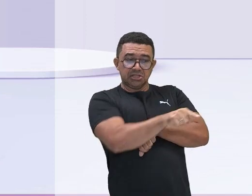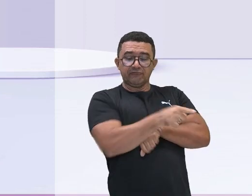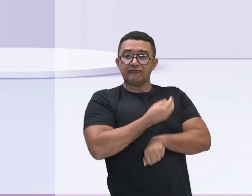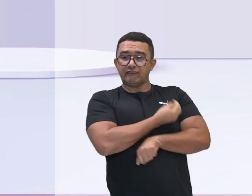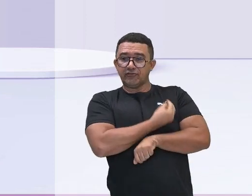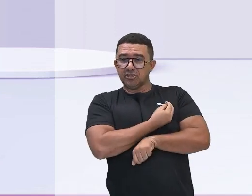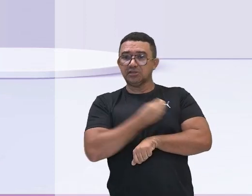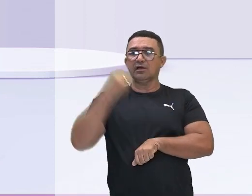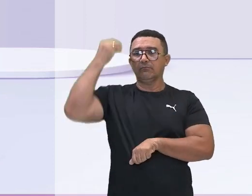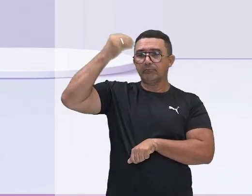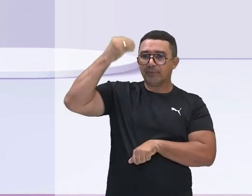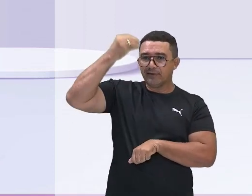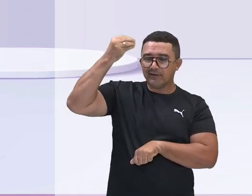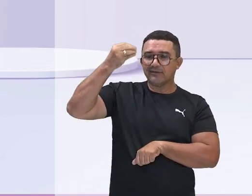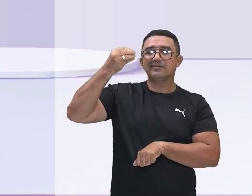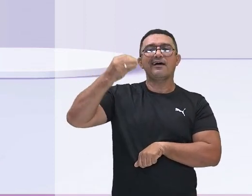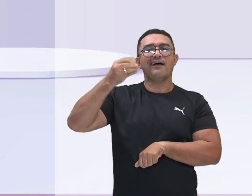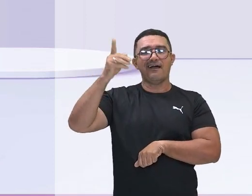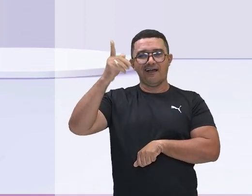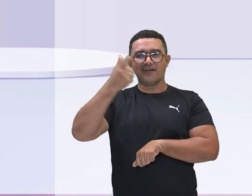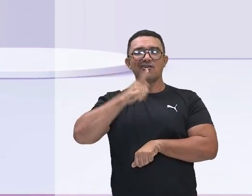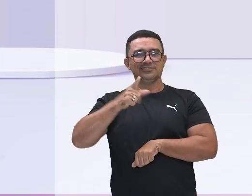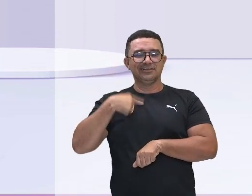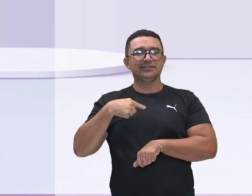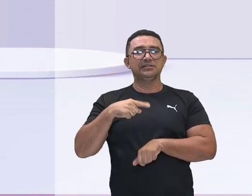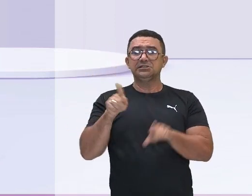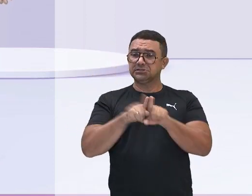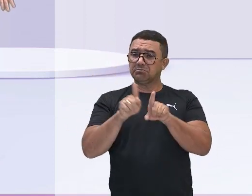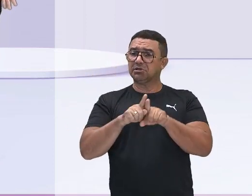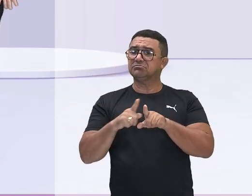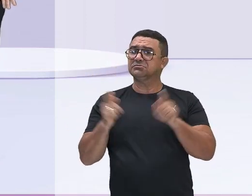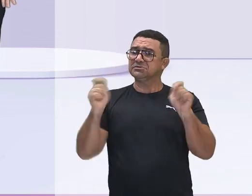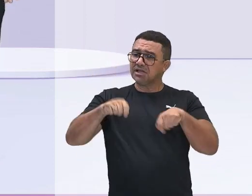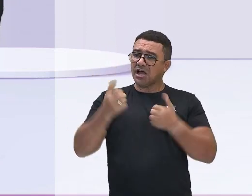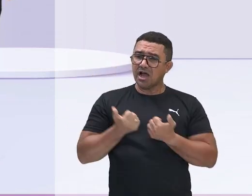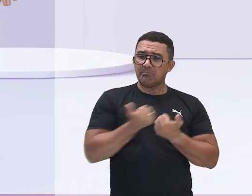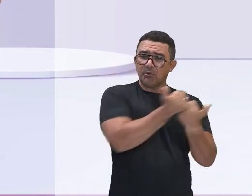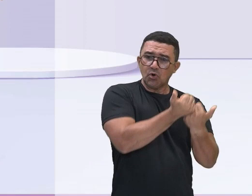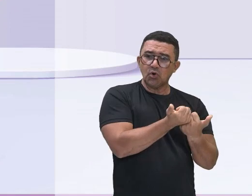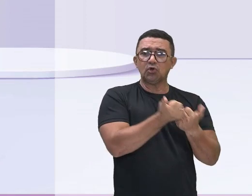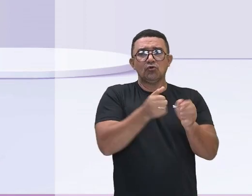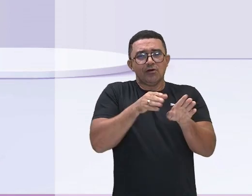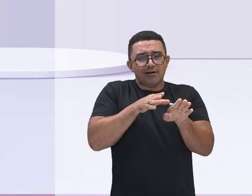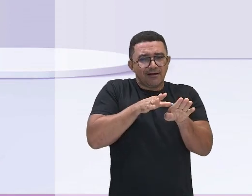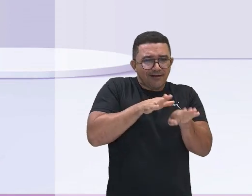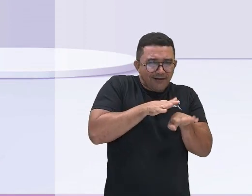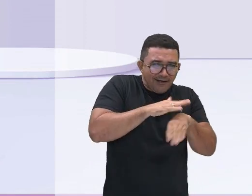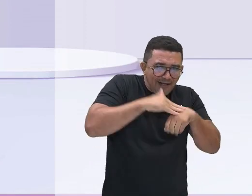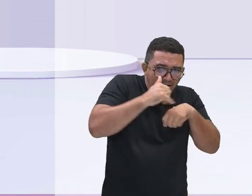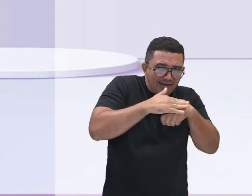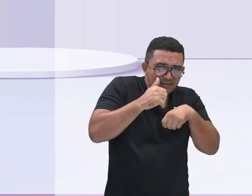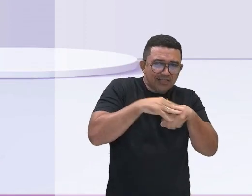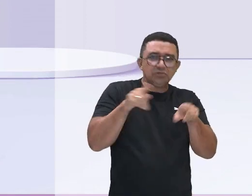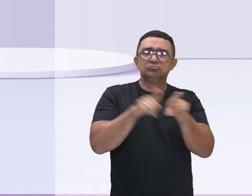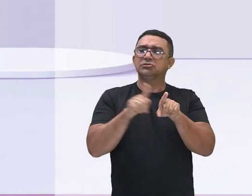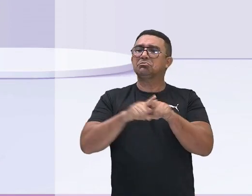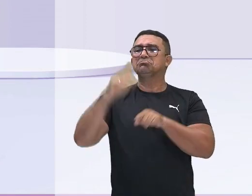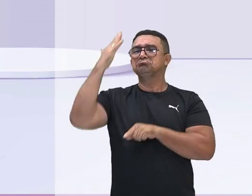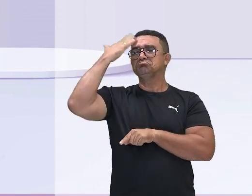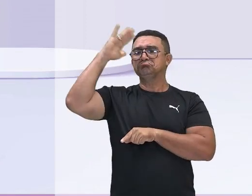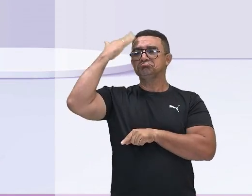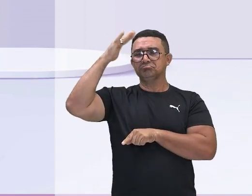nos permite oferecer suporte, conforto e compreensão. Isso cria um ambiente